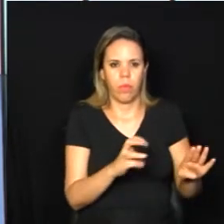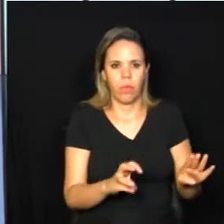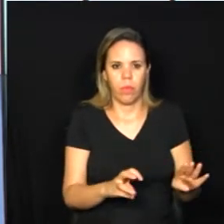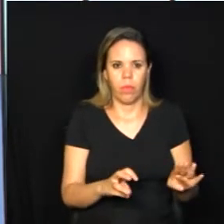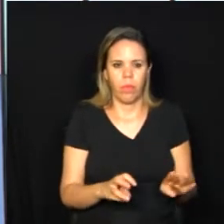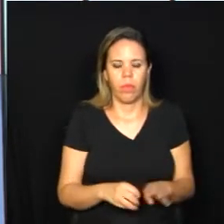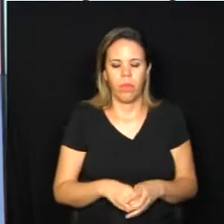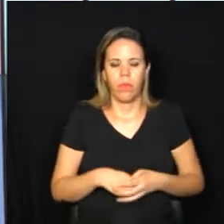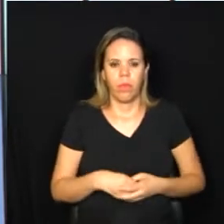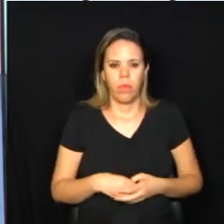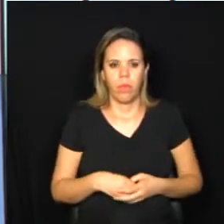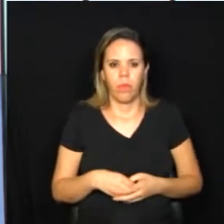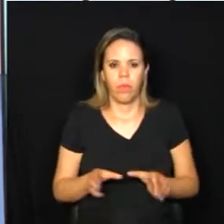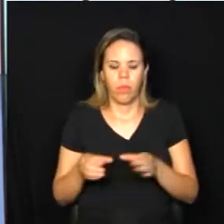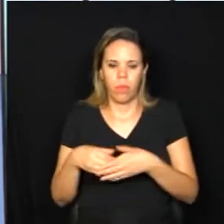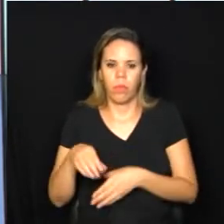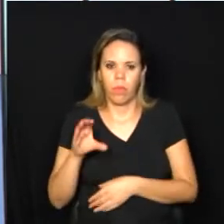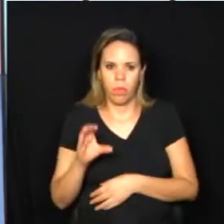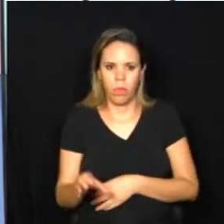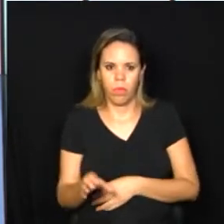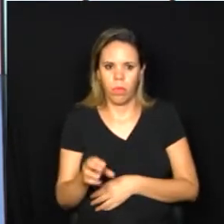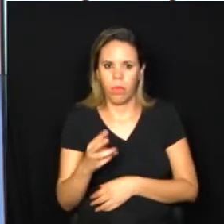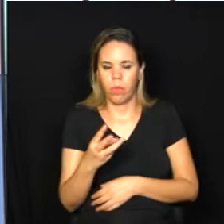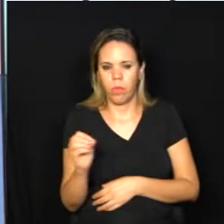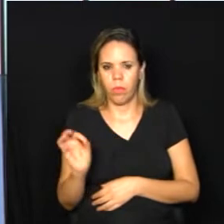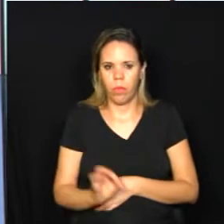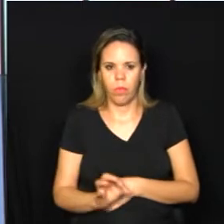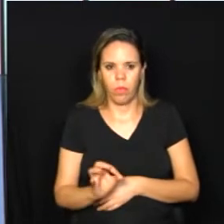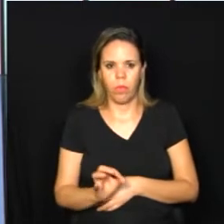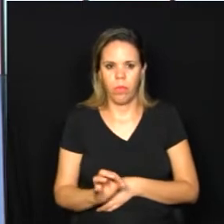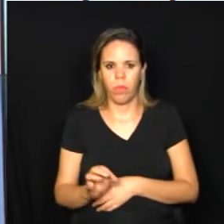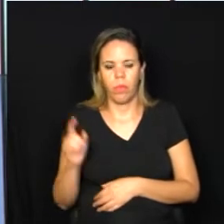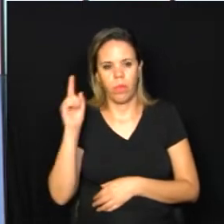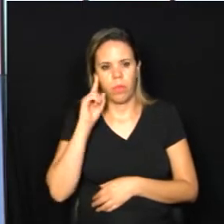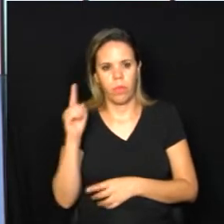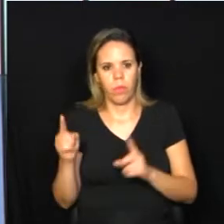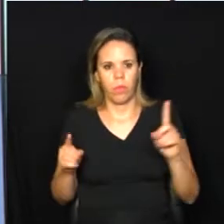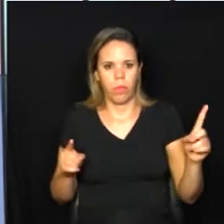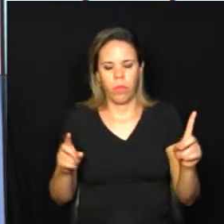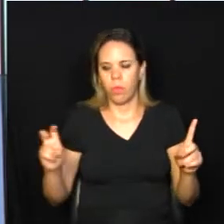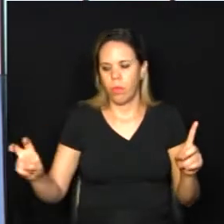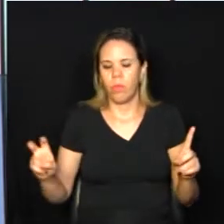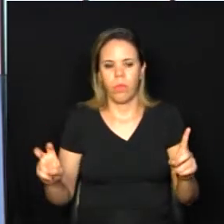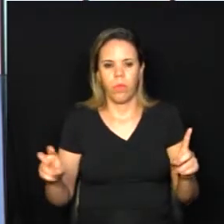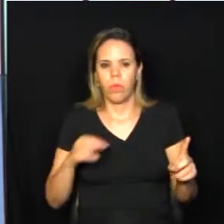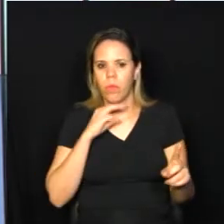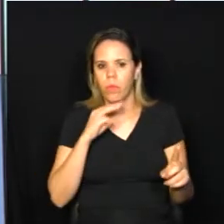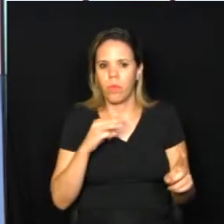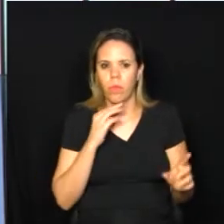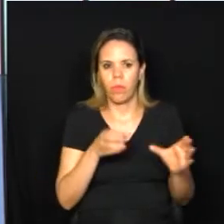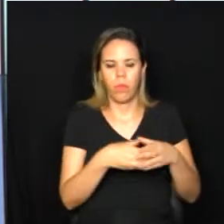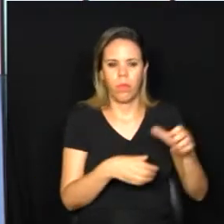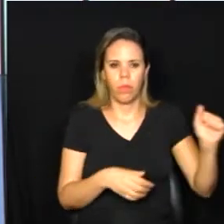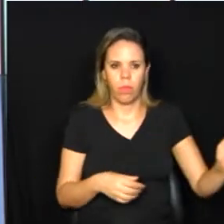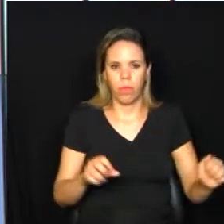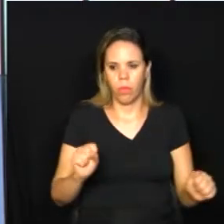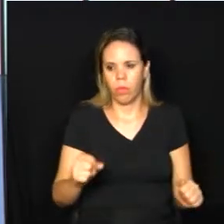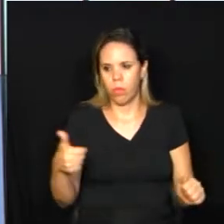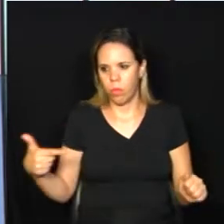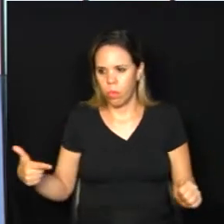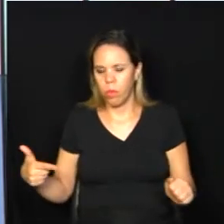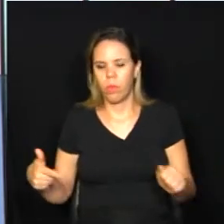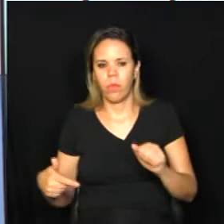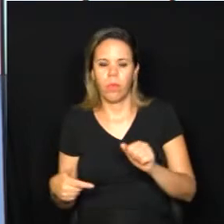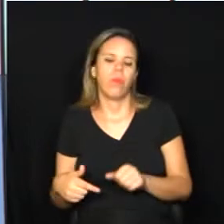C 30%. Divididos em 1 a 5 de março, vai a turma A. 8 a 12 de março,